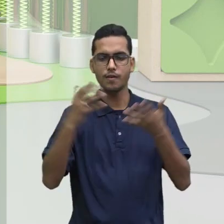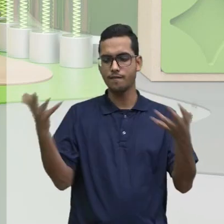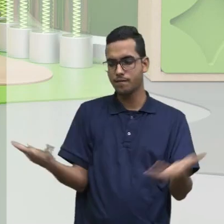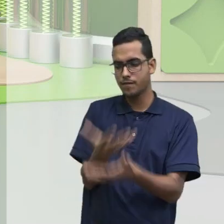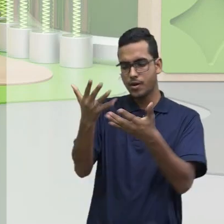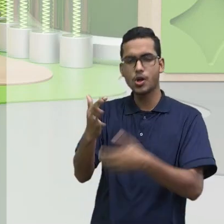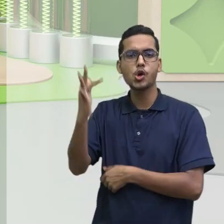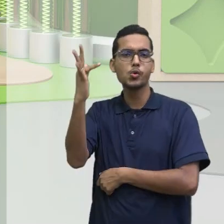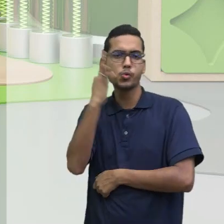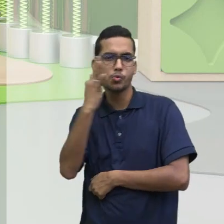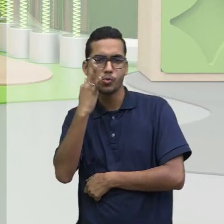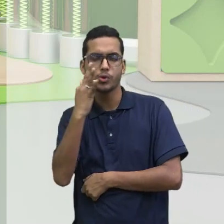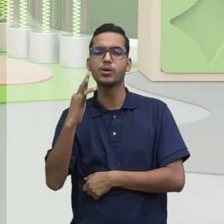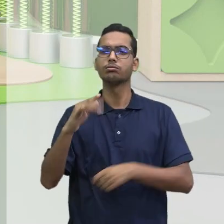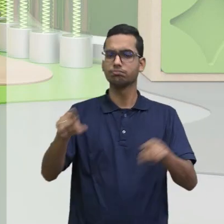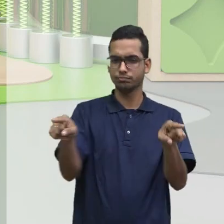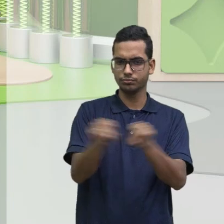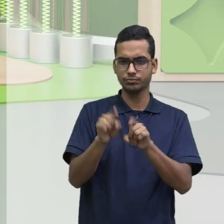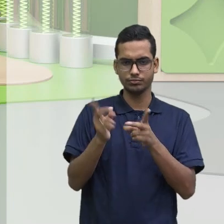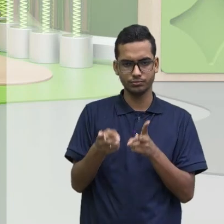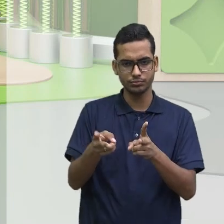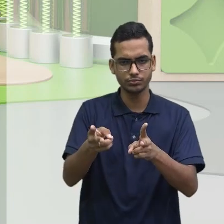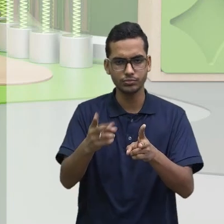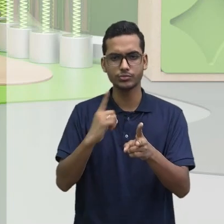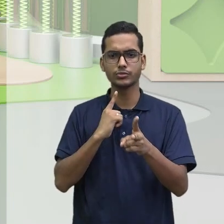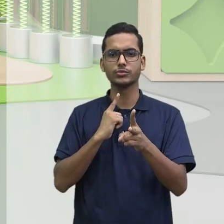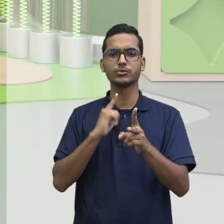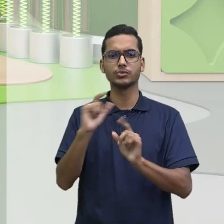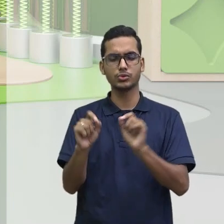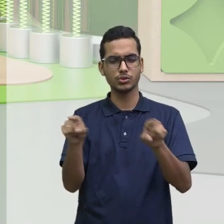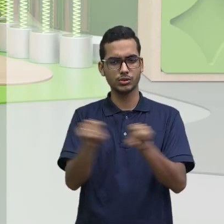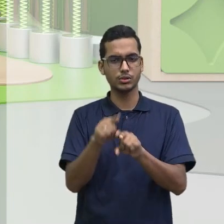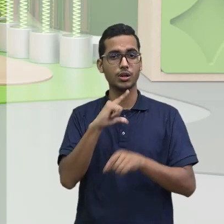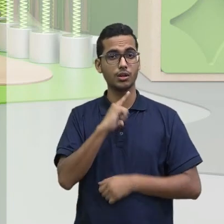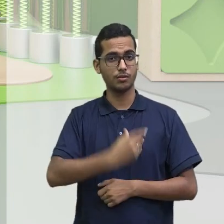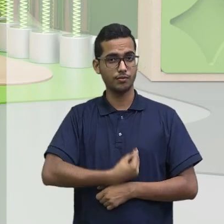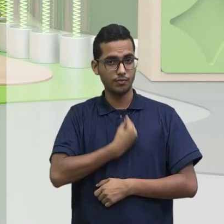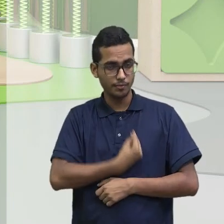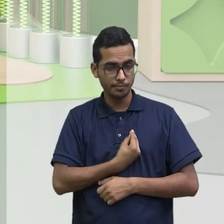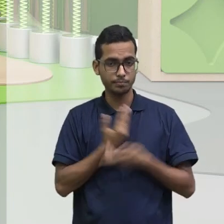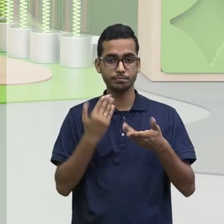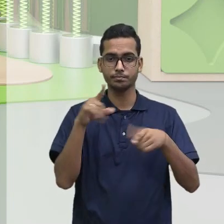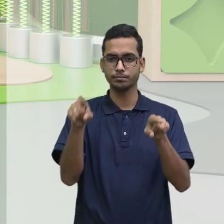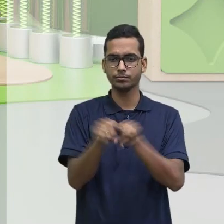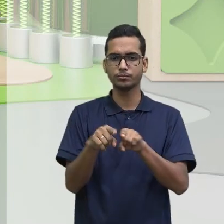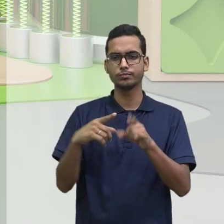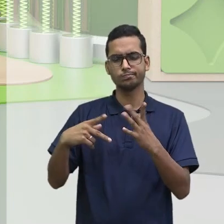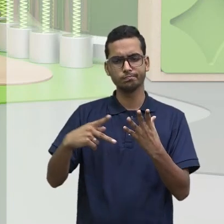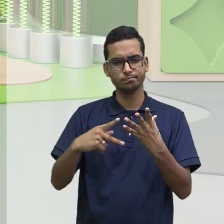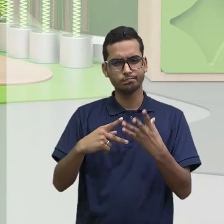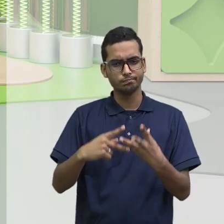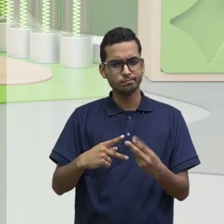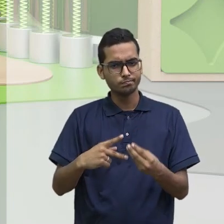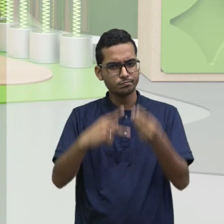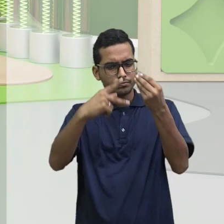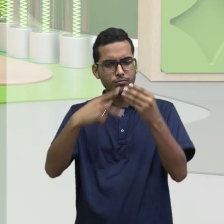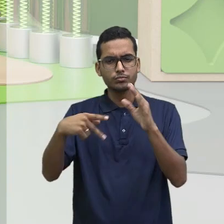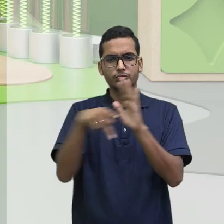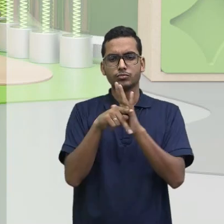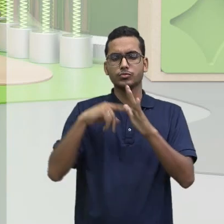verduras, os vegetais, eles são seres vivos. E a proteína de origem animal, por exemplo, ela